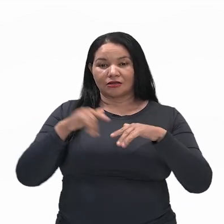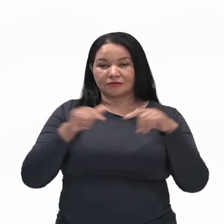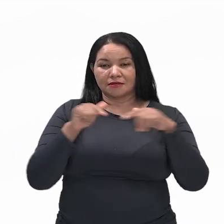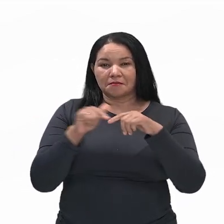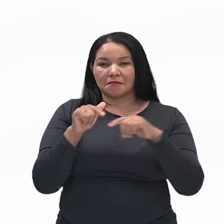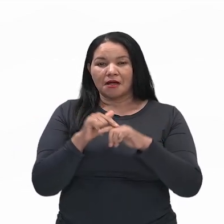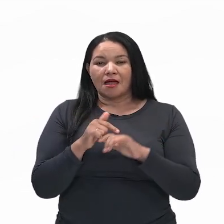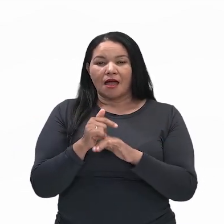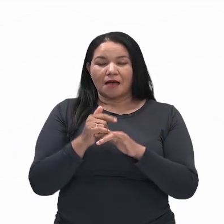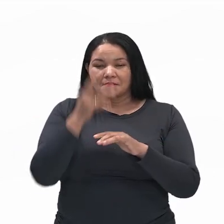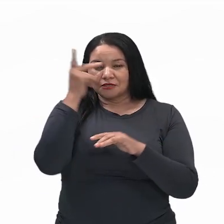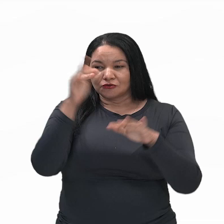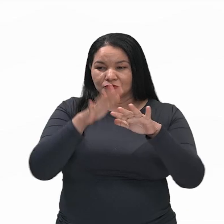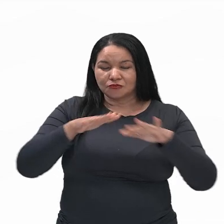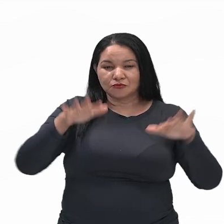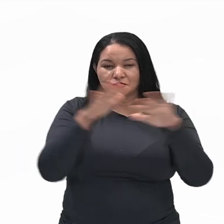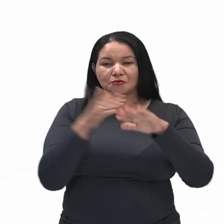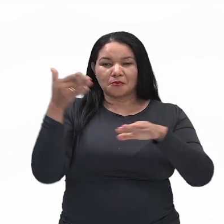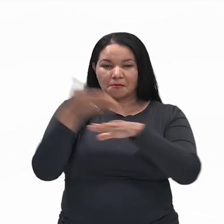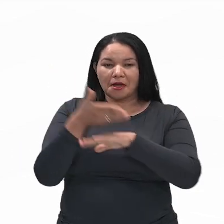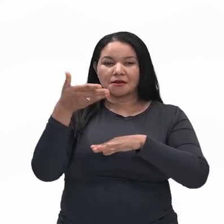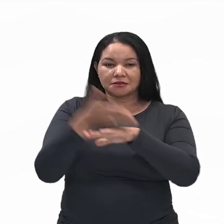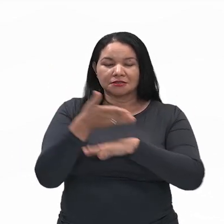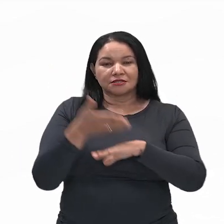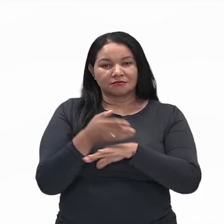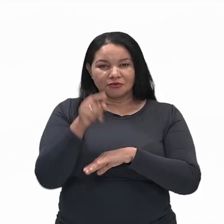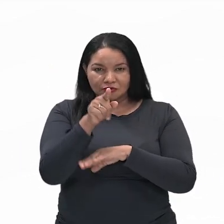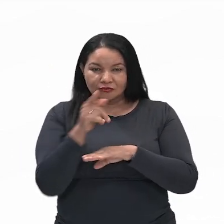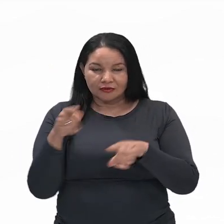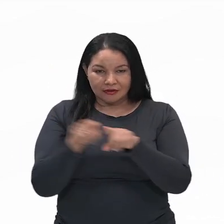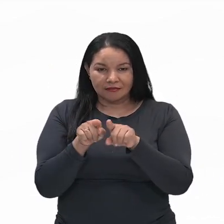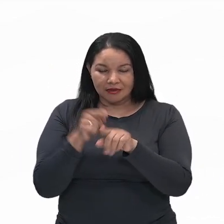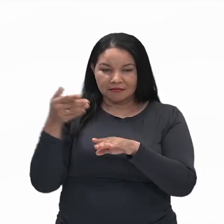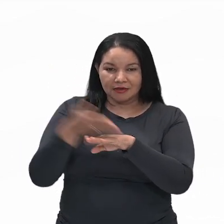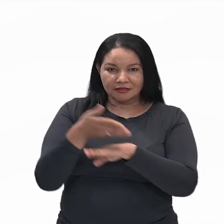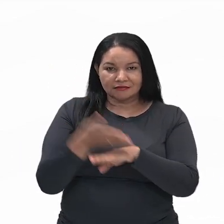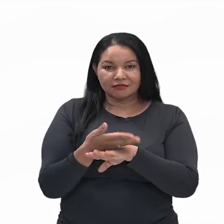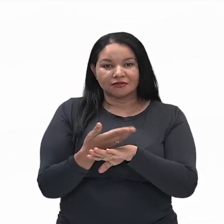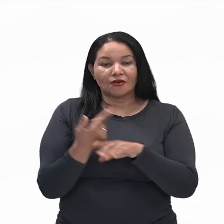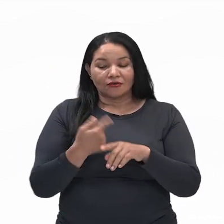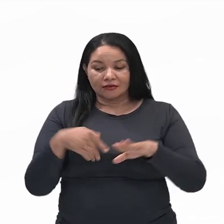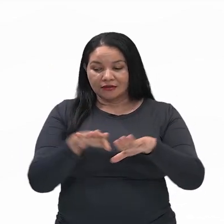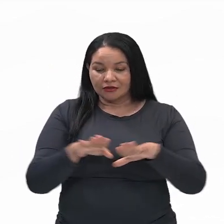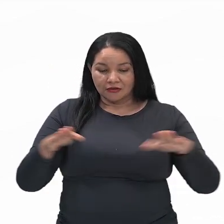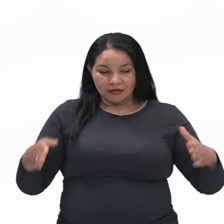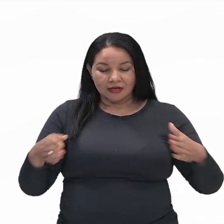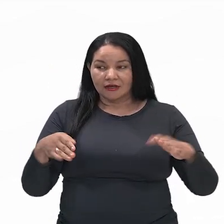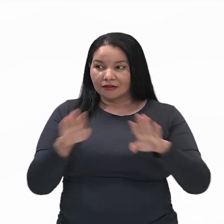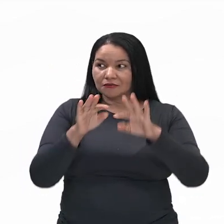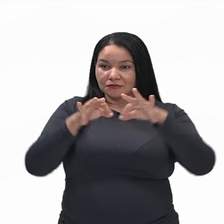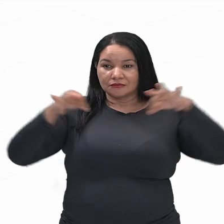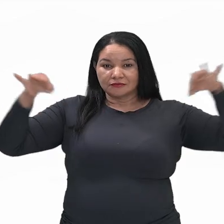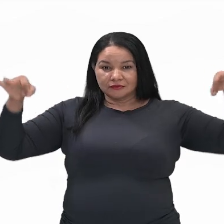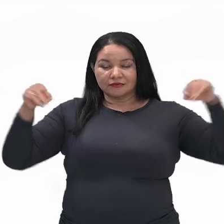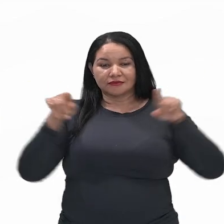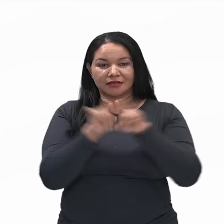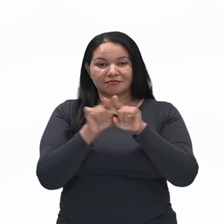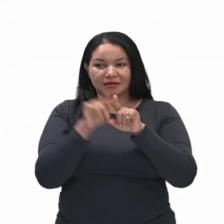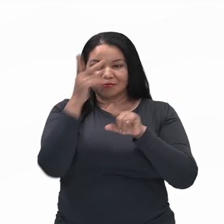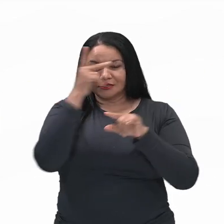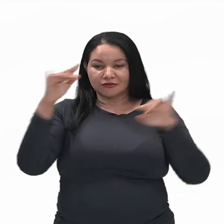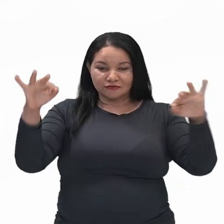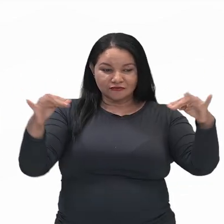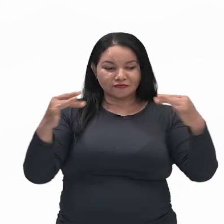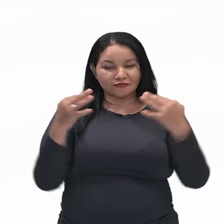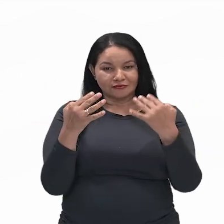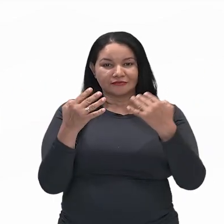público participa? Você tem a encenação, você tem o palco, você tem onde está sendo exposto, mas o público